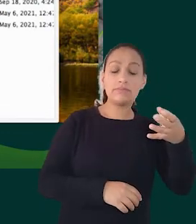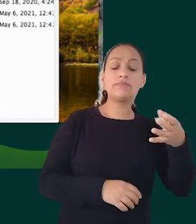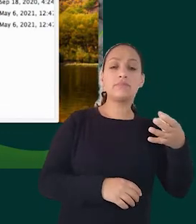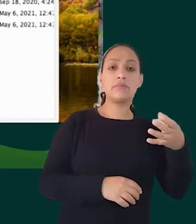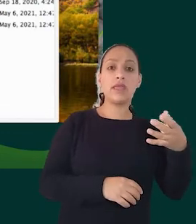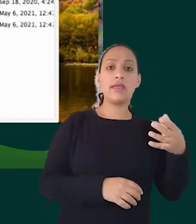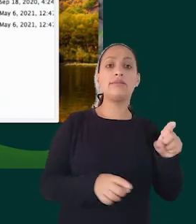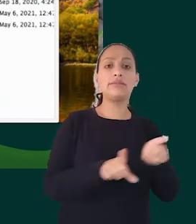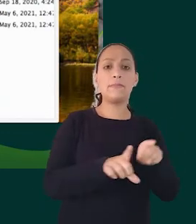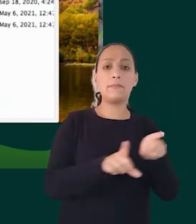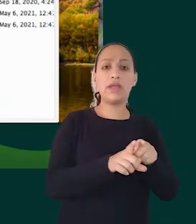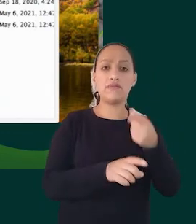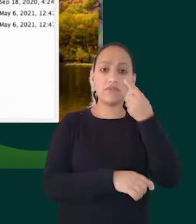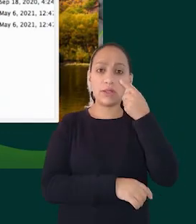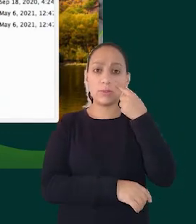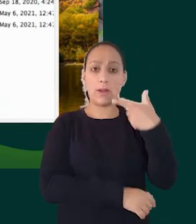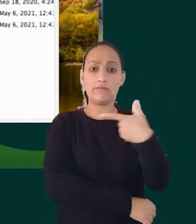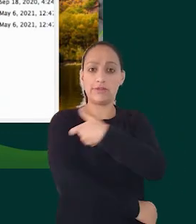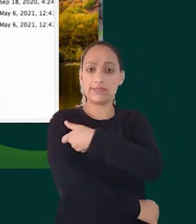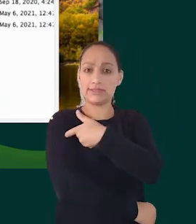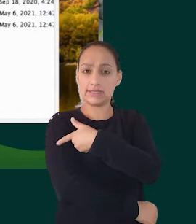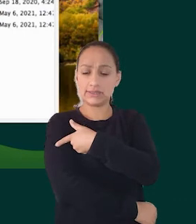fazendo. Certo?